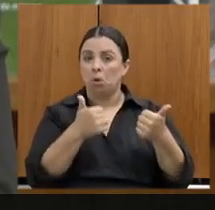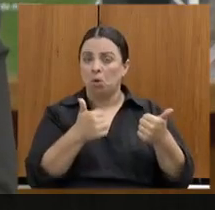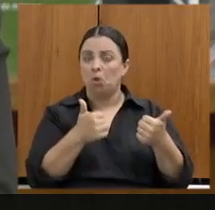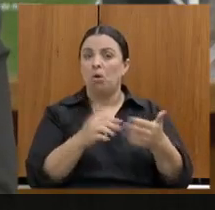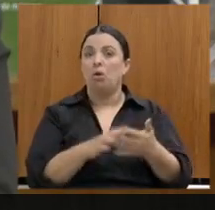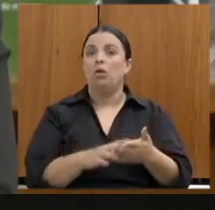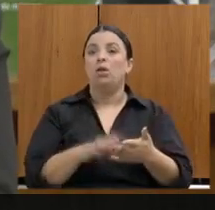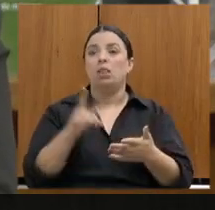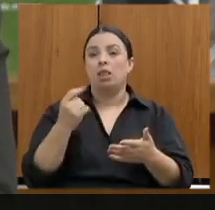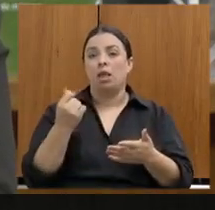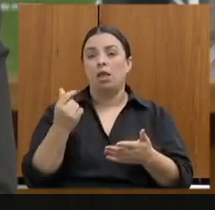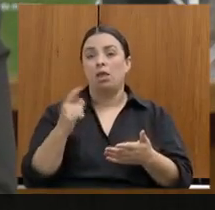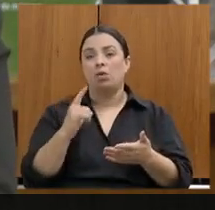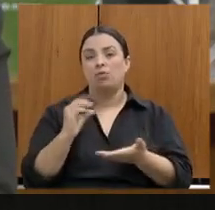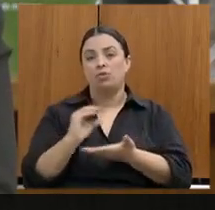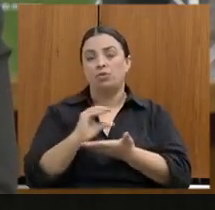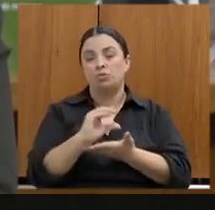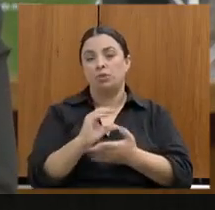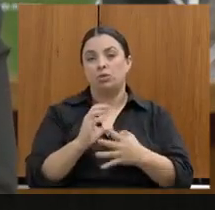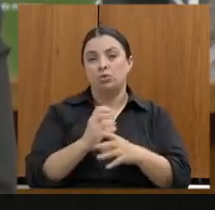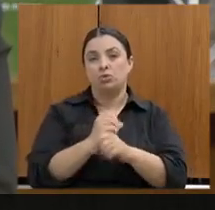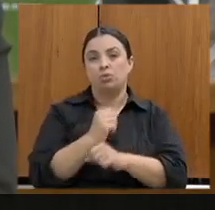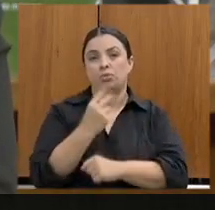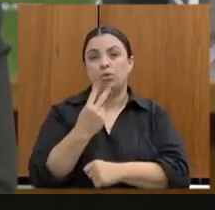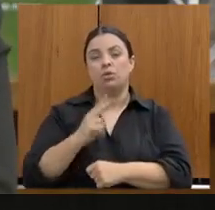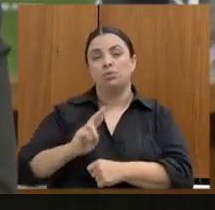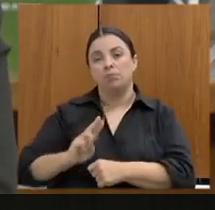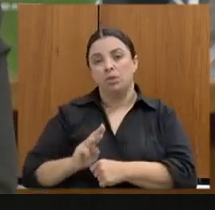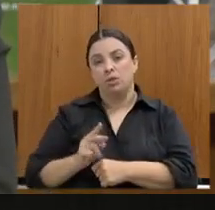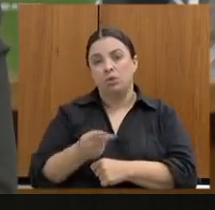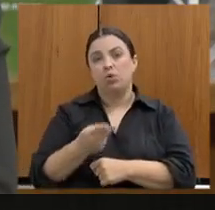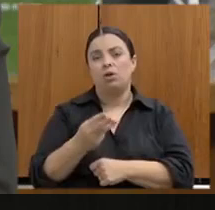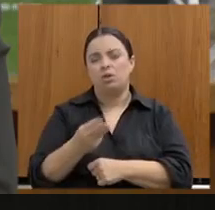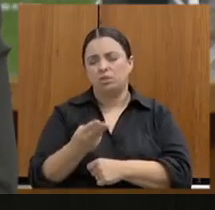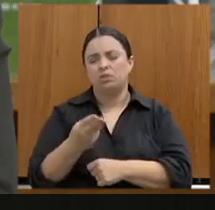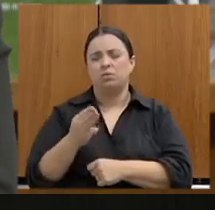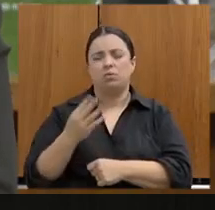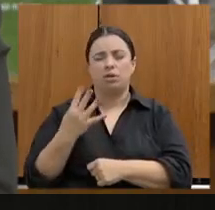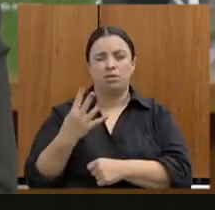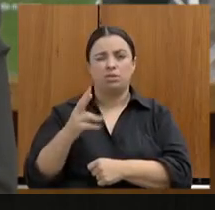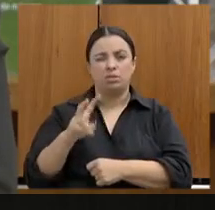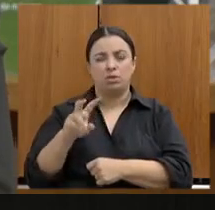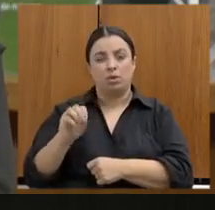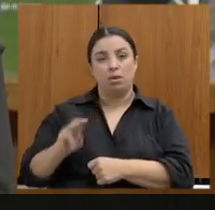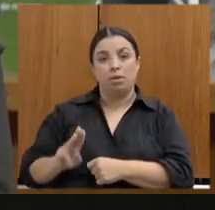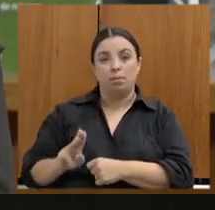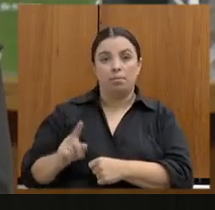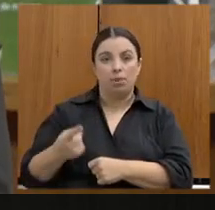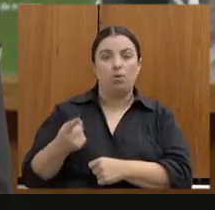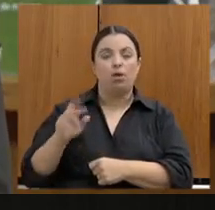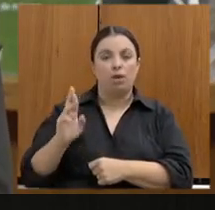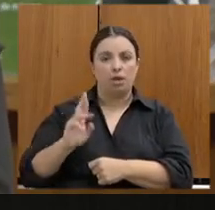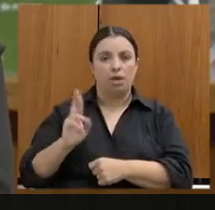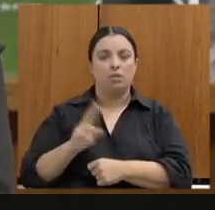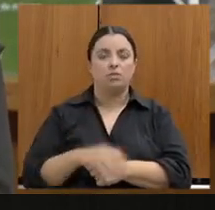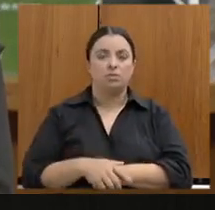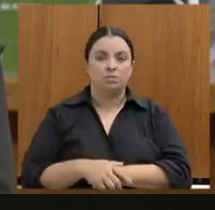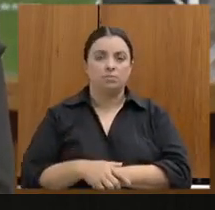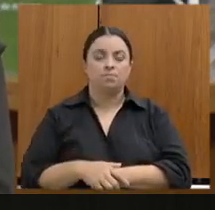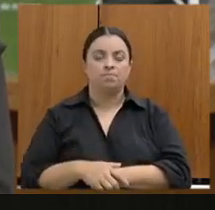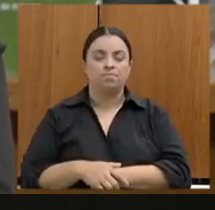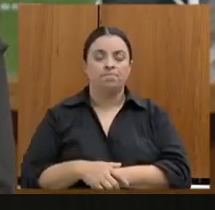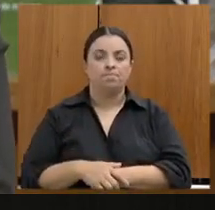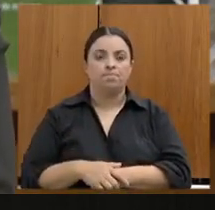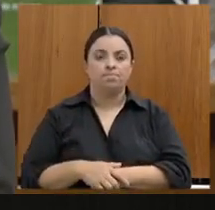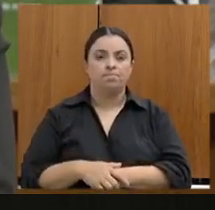um investimento total de dois milhões 450 mil reai o período próximo